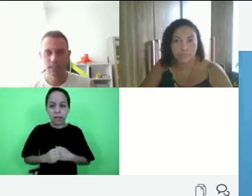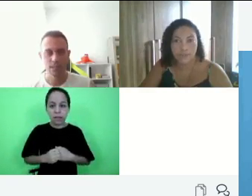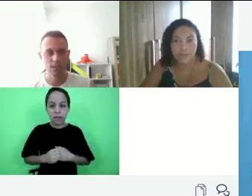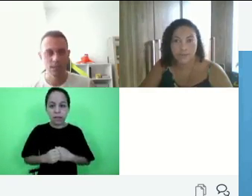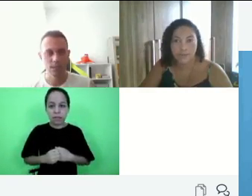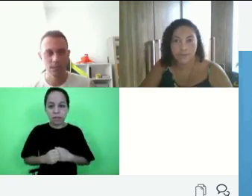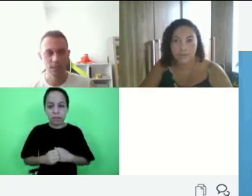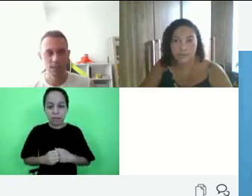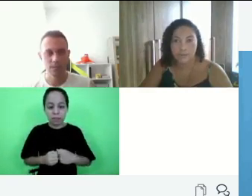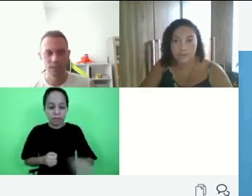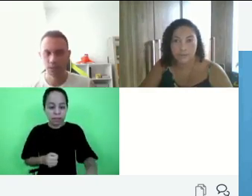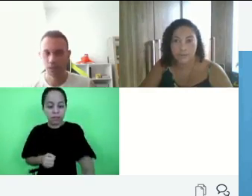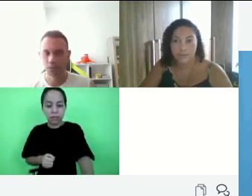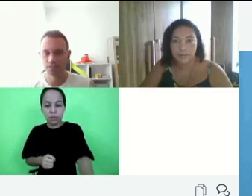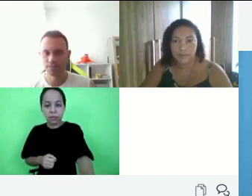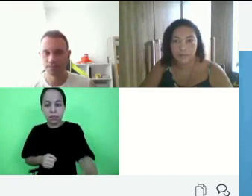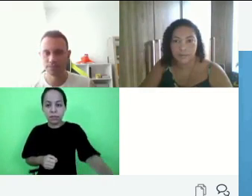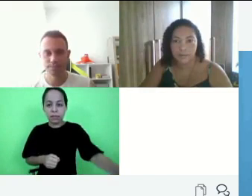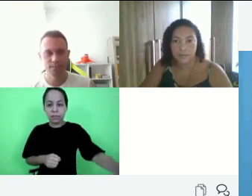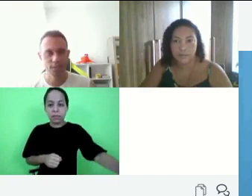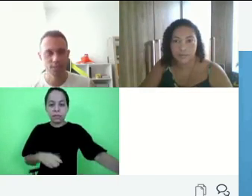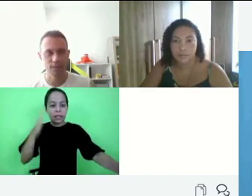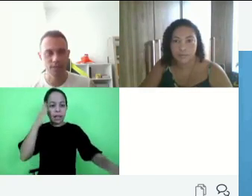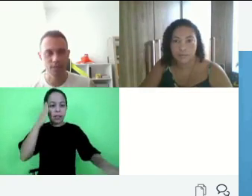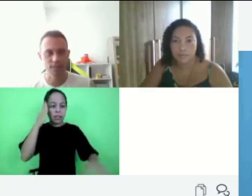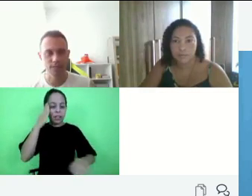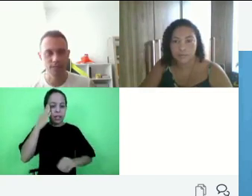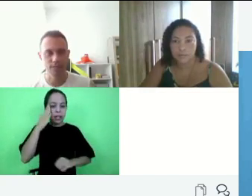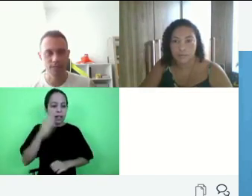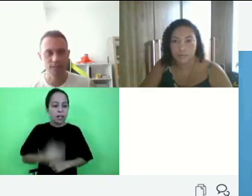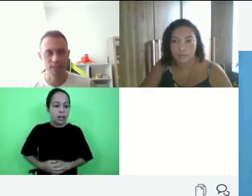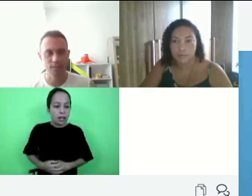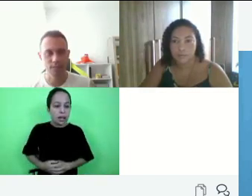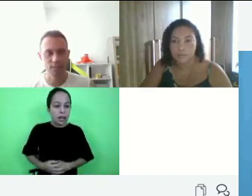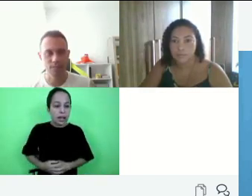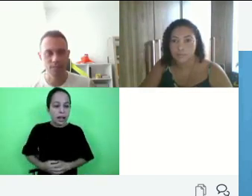É, Clara, eu acho que está com limite. Deixa eu ver Entendi. aqui.